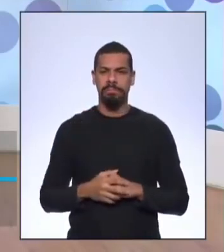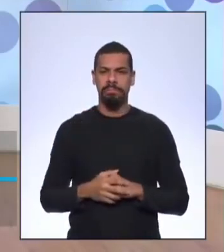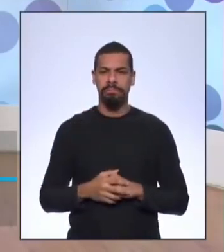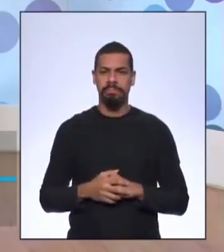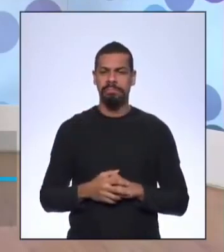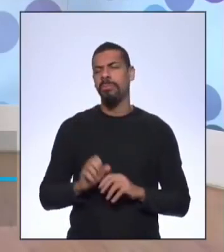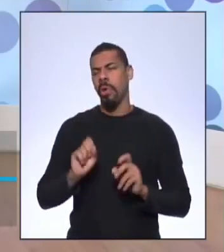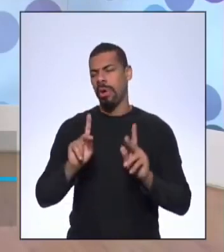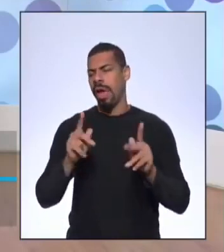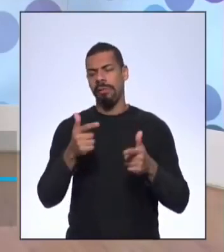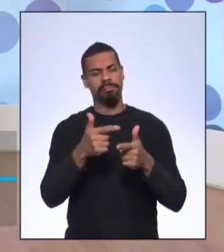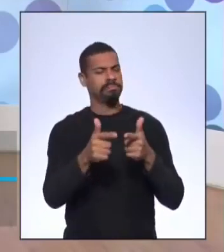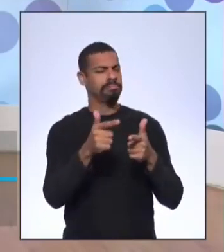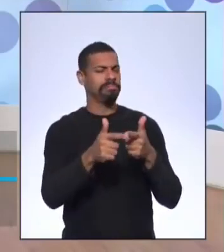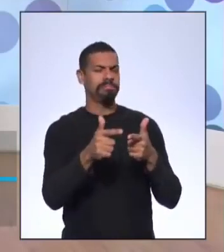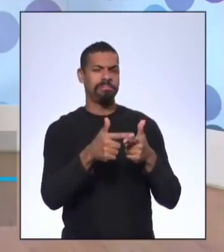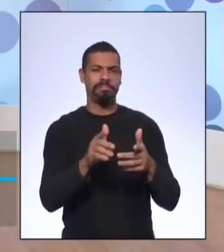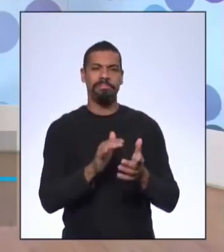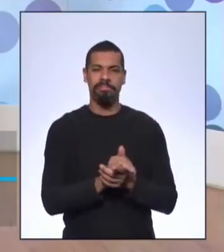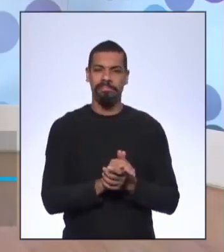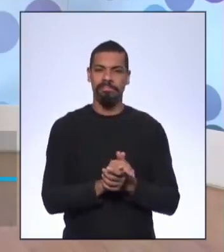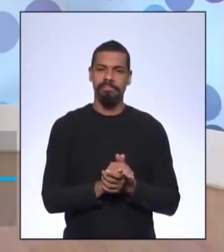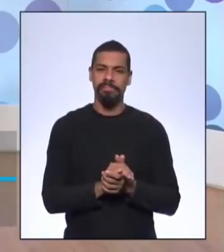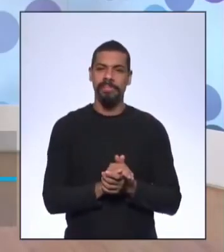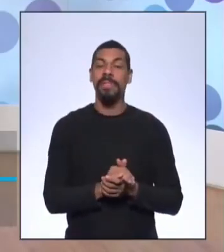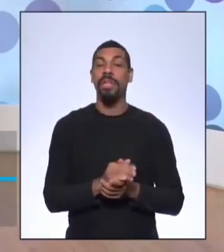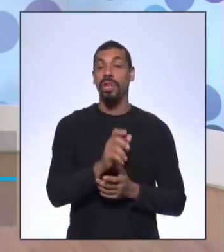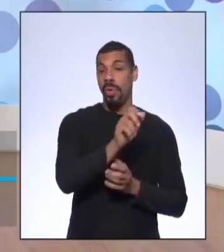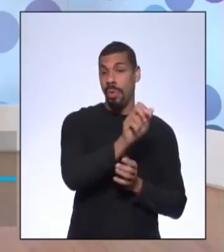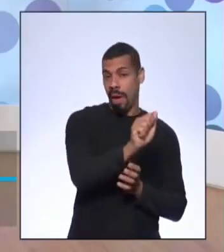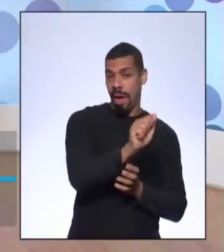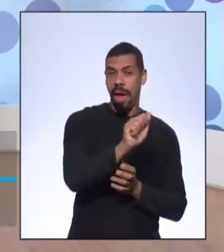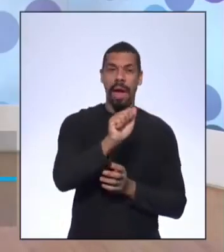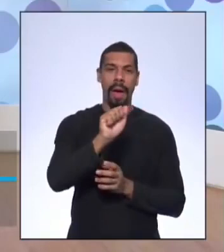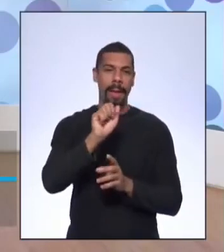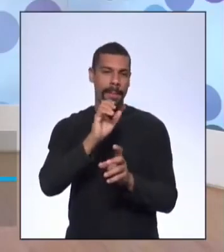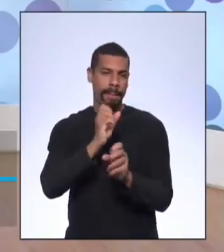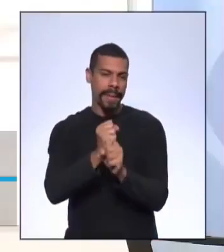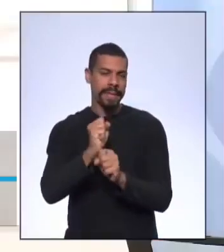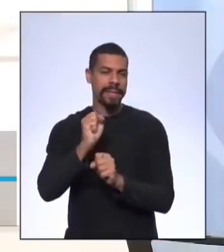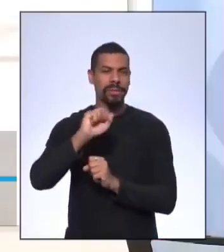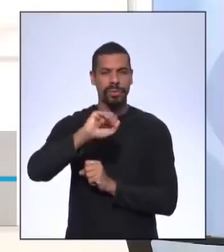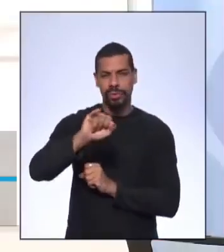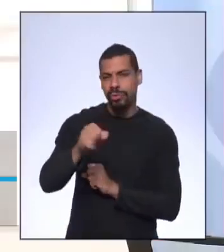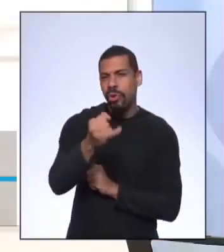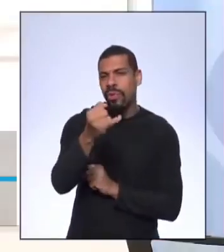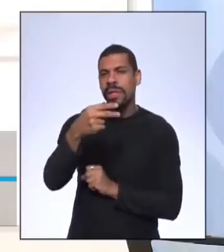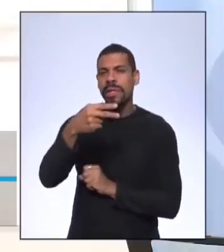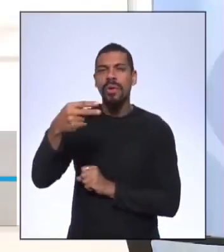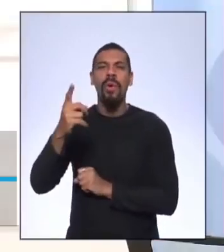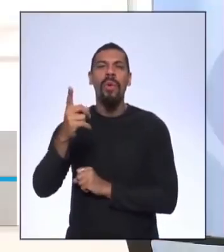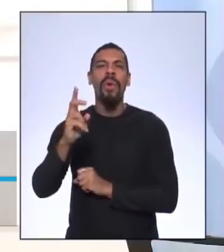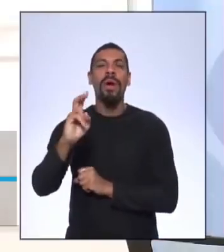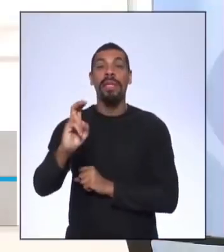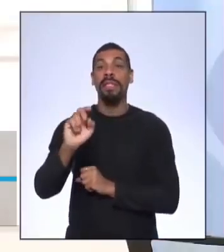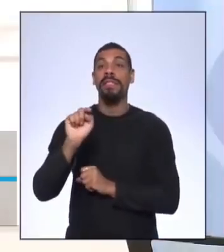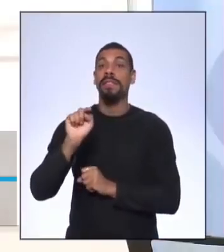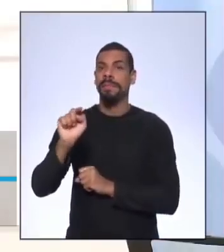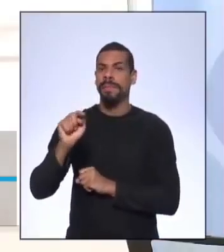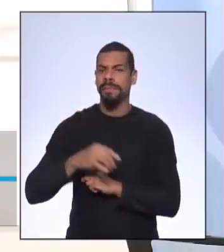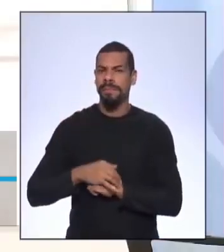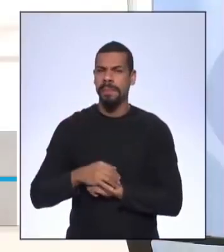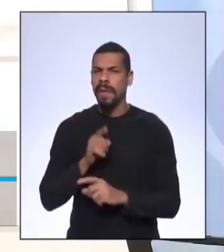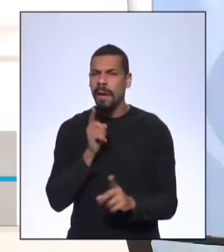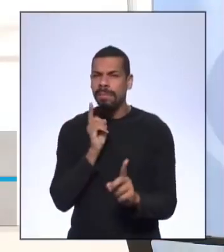meu prejuízo. Mas Alessandra mais Jonas, 15.000, certinho. Beleza. E no caso aí, se eu identificar, né, um